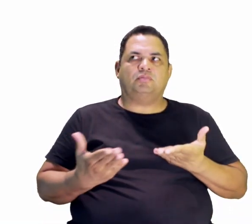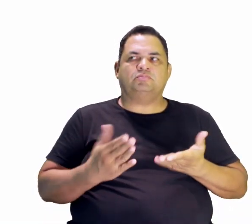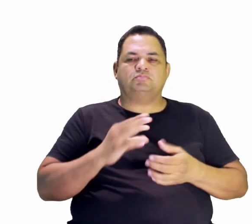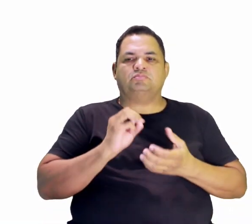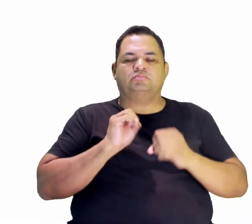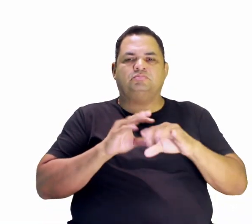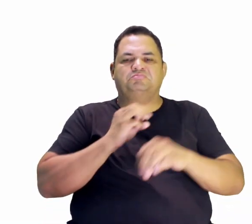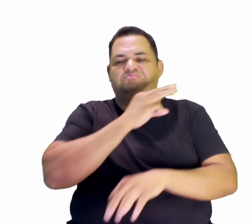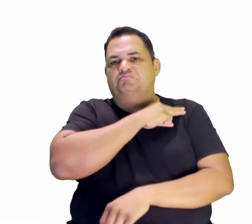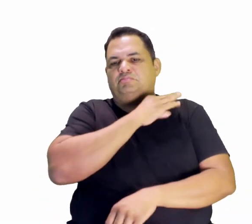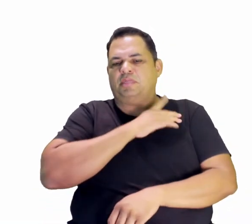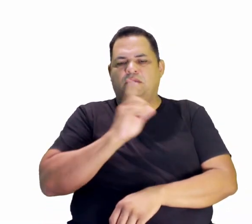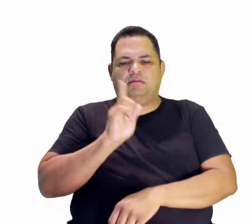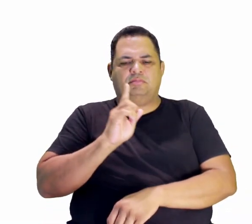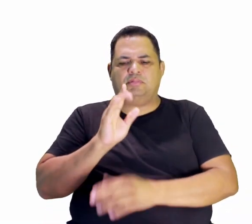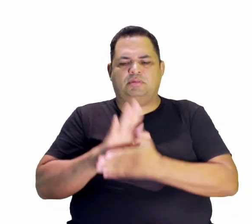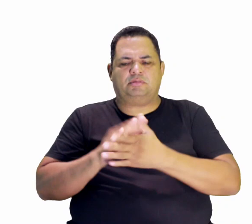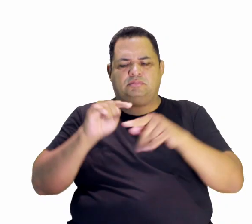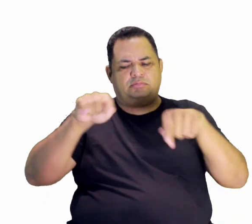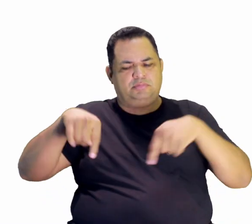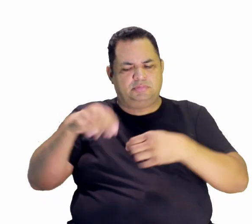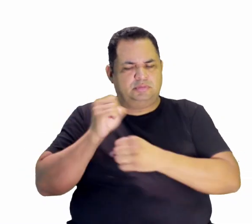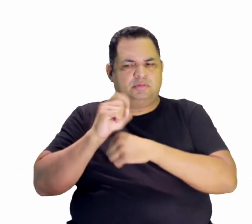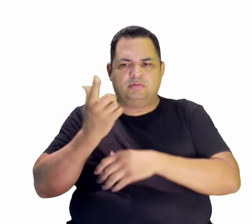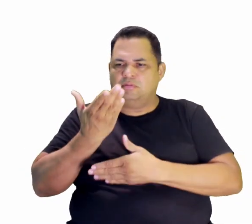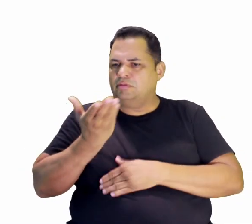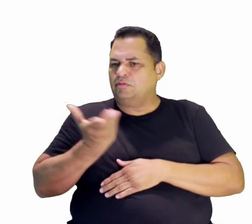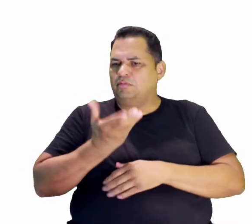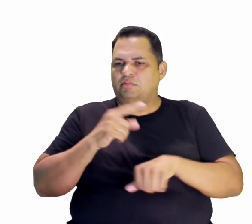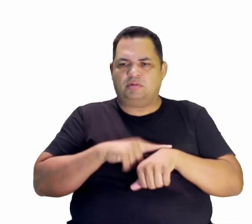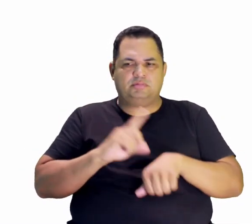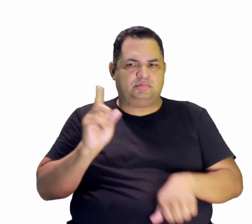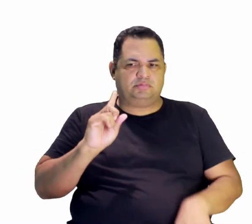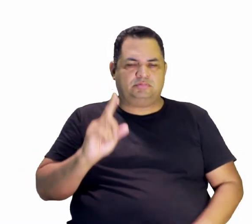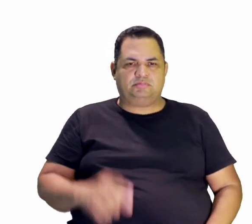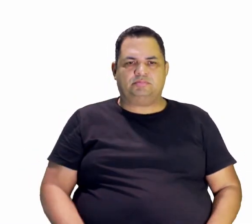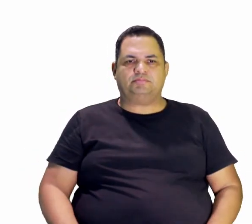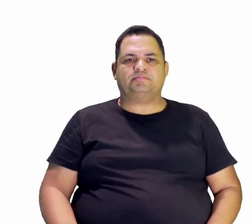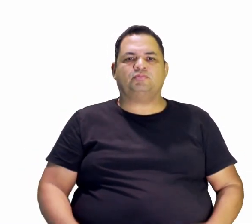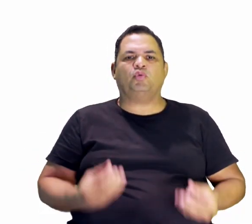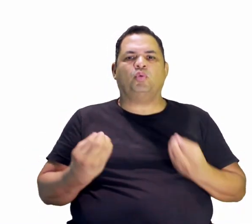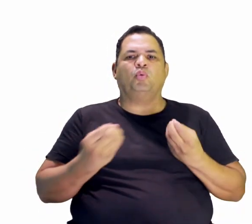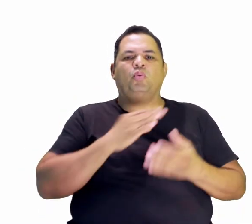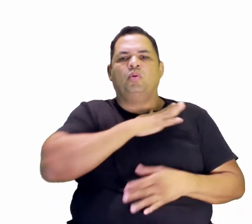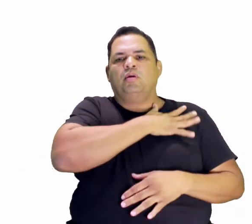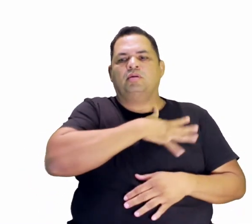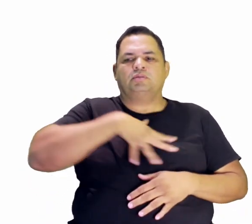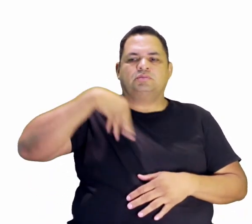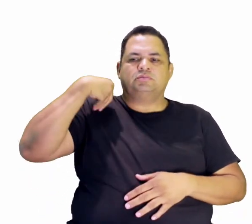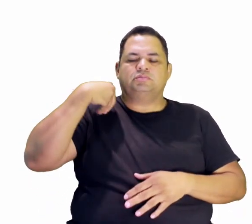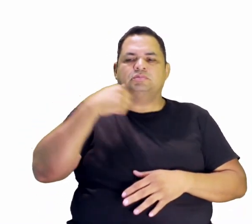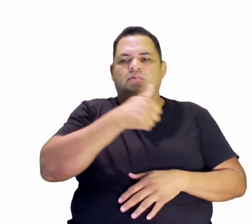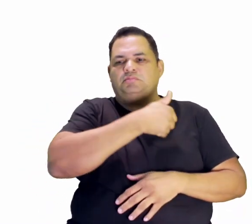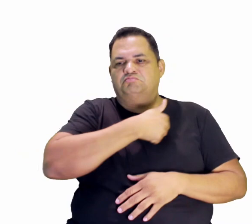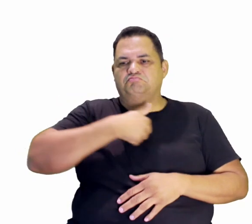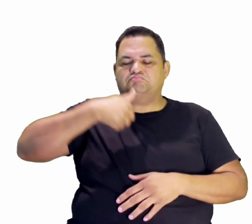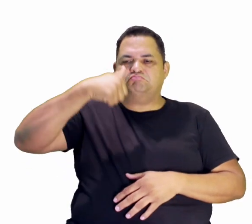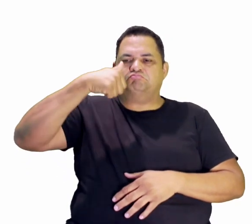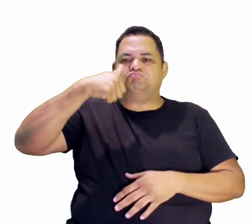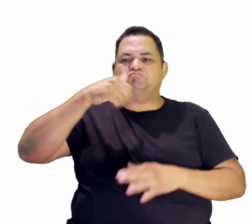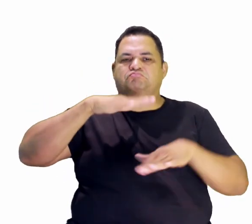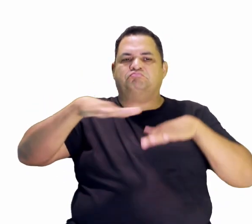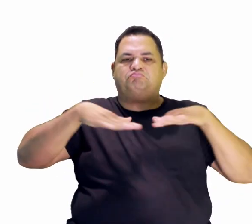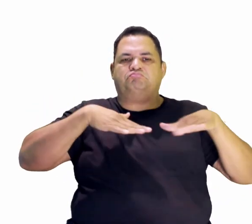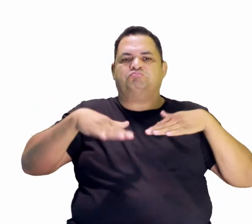em laboratório, medindo com tudo isso, né? Como é que Aristóteles, que foi um dos primeiros a trabalhar movimento, nós já vimos aqui